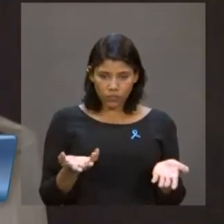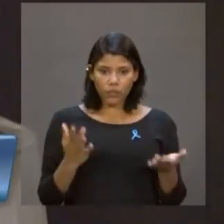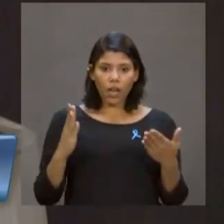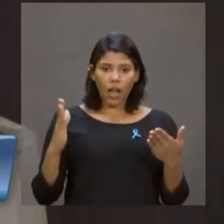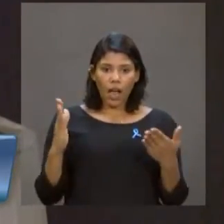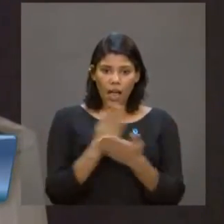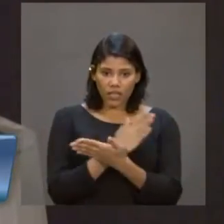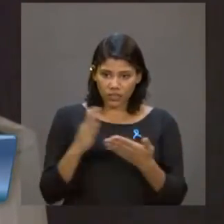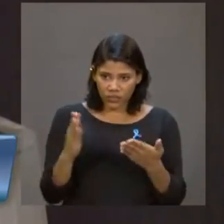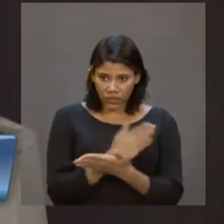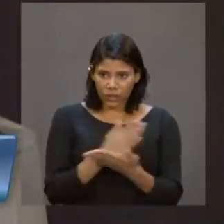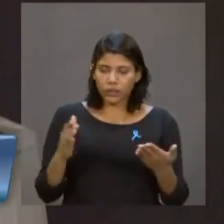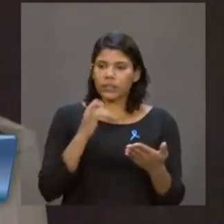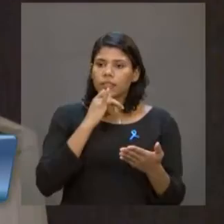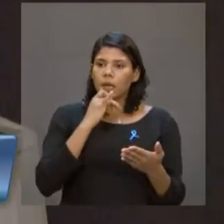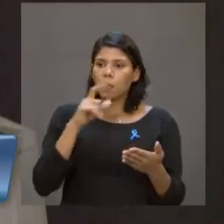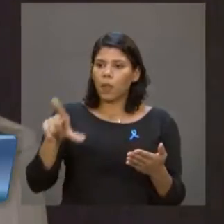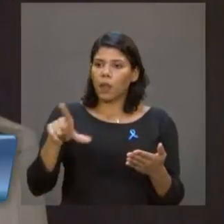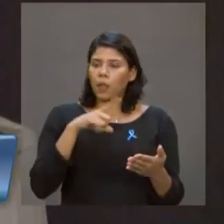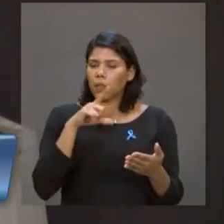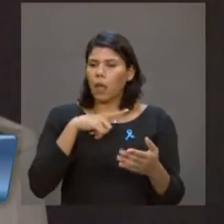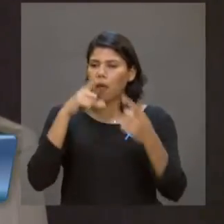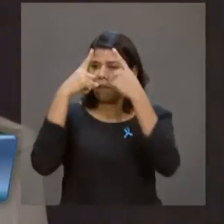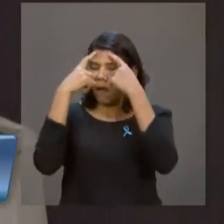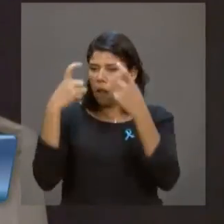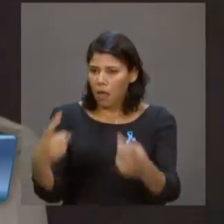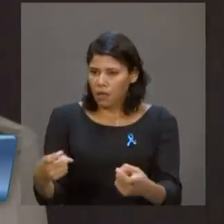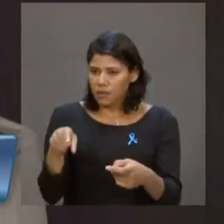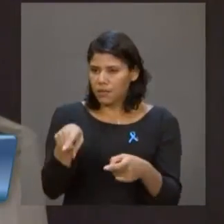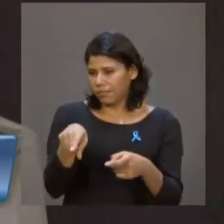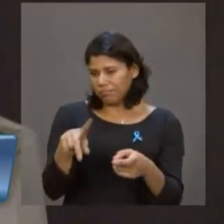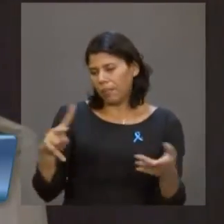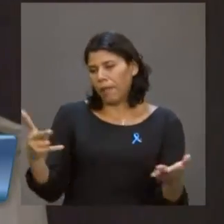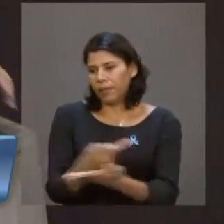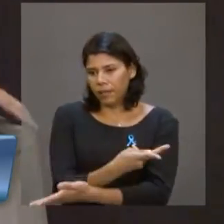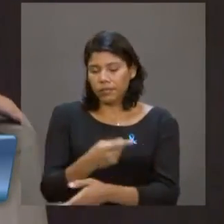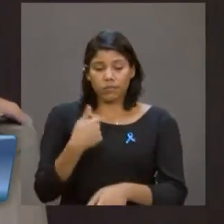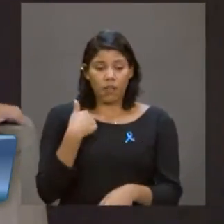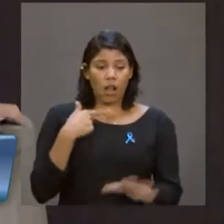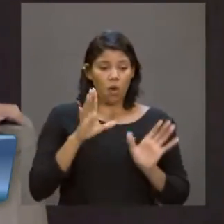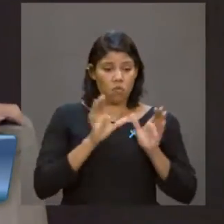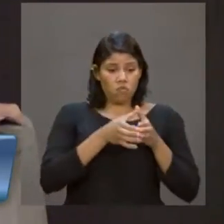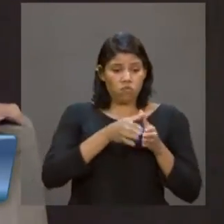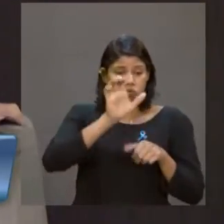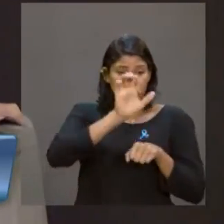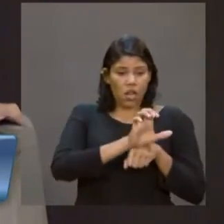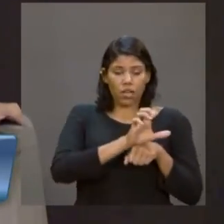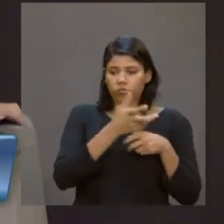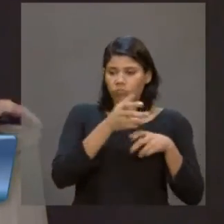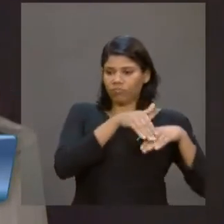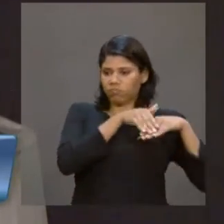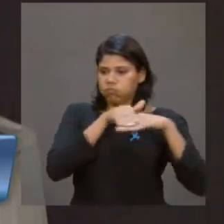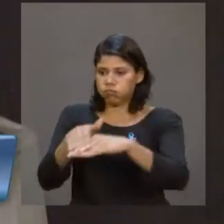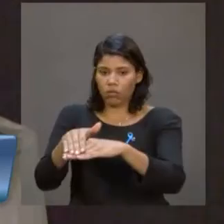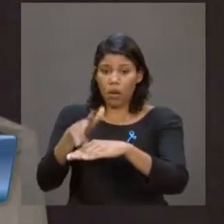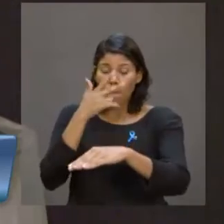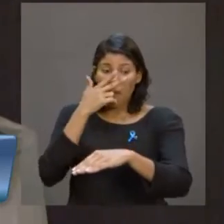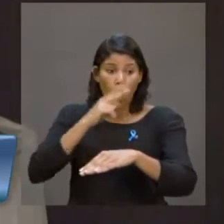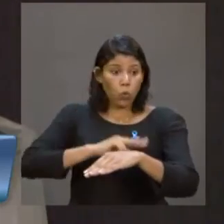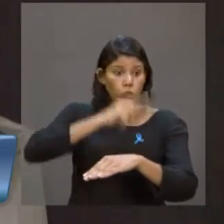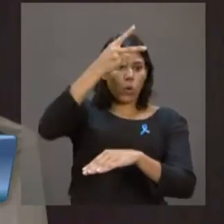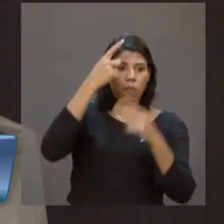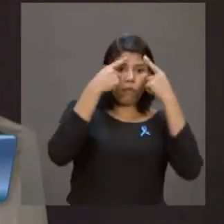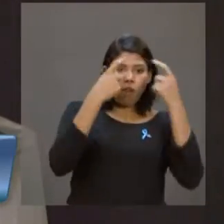vezes, para coibir a violência, quando administra mais violência, acaba gerando mais violência. Eu vou dar um exemplo muito concreto. Aquele